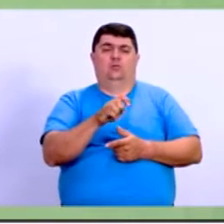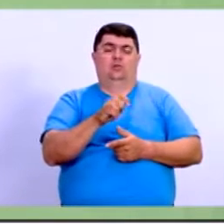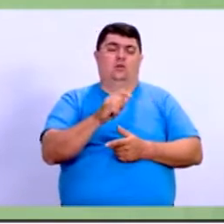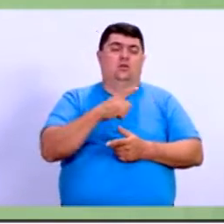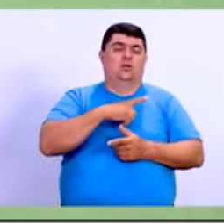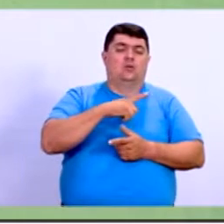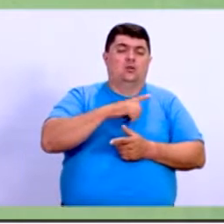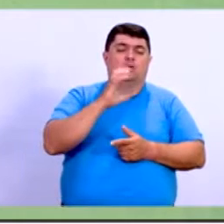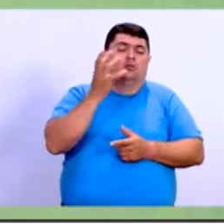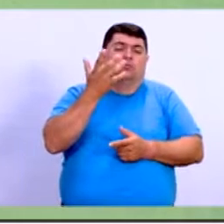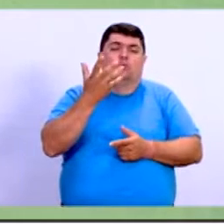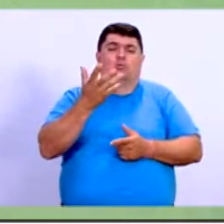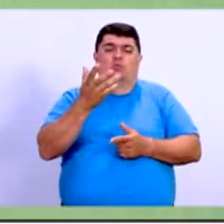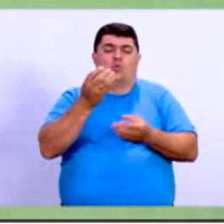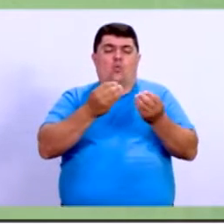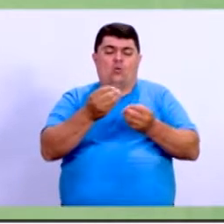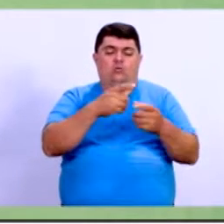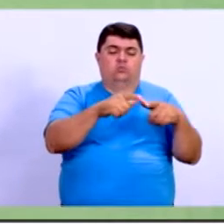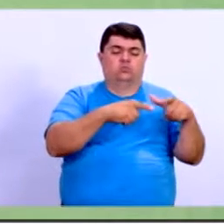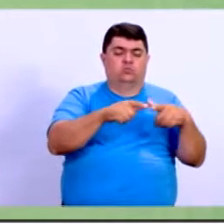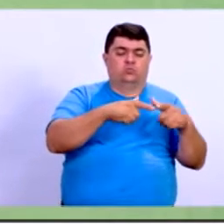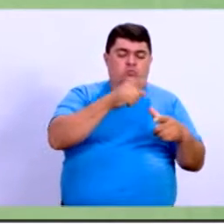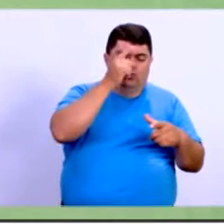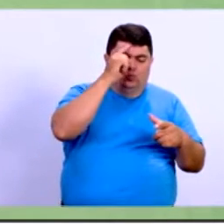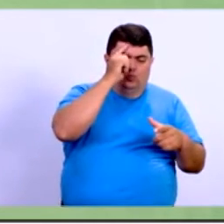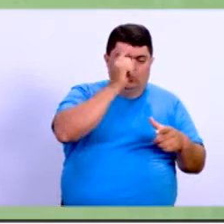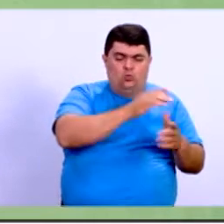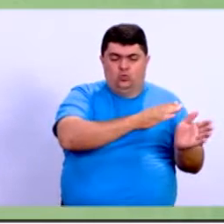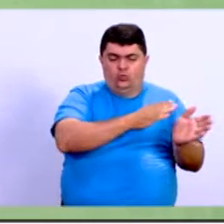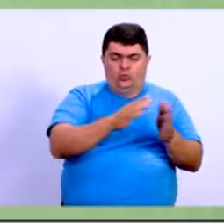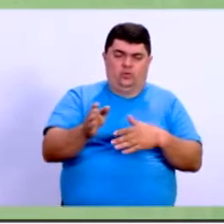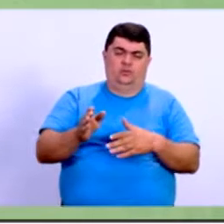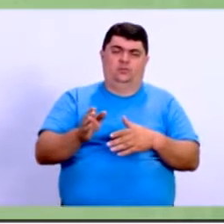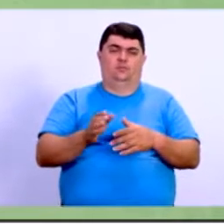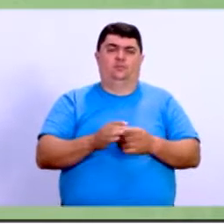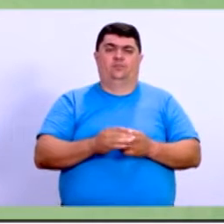levantar as necessidades do usuário.